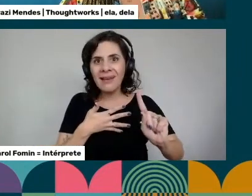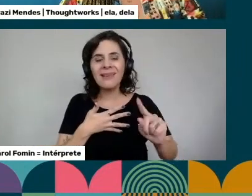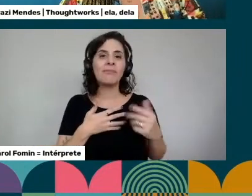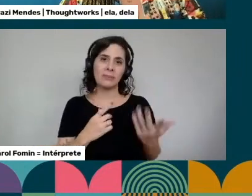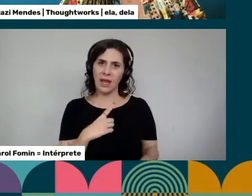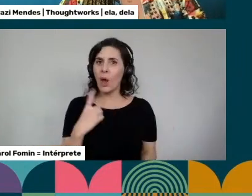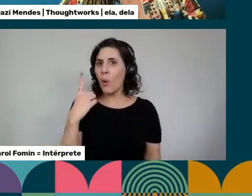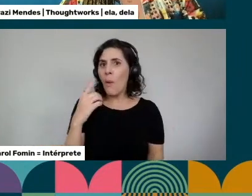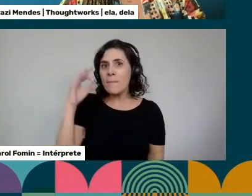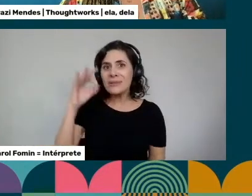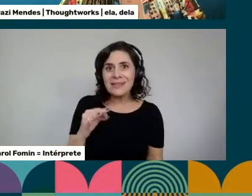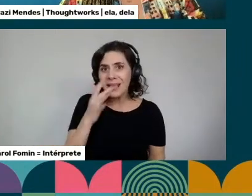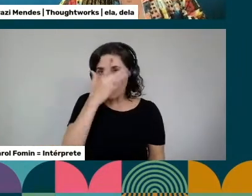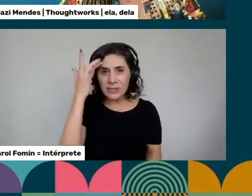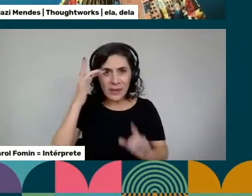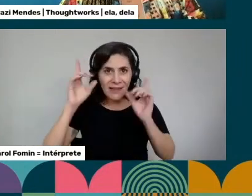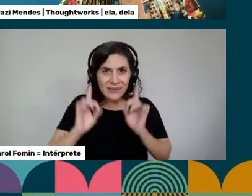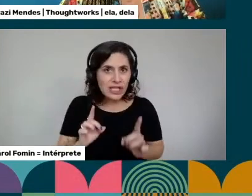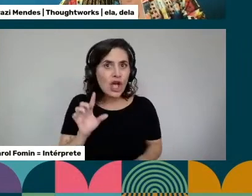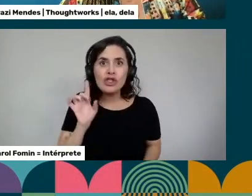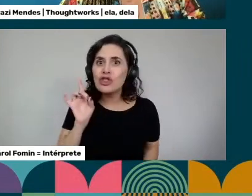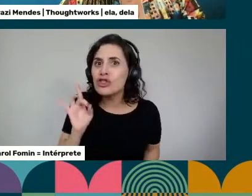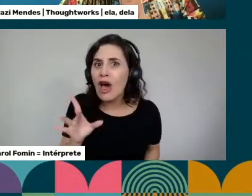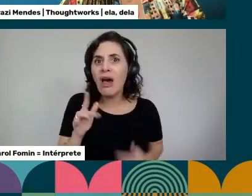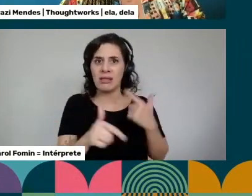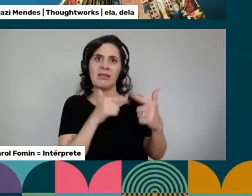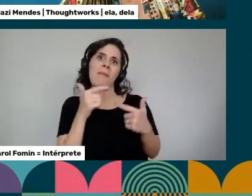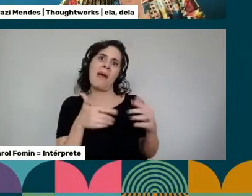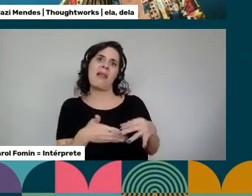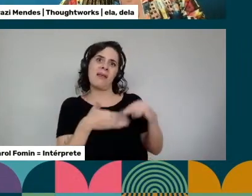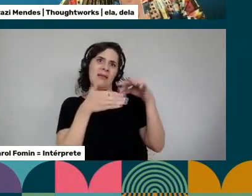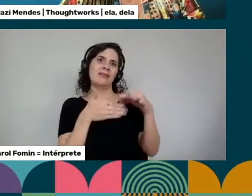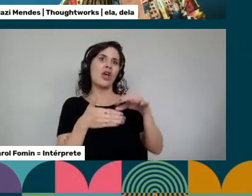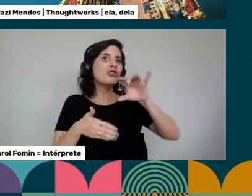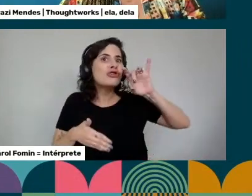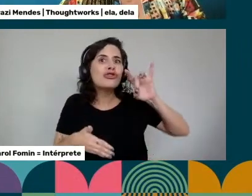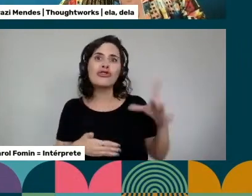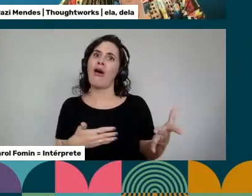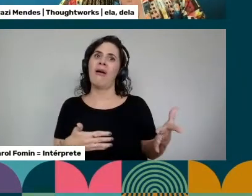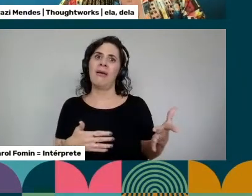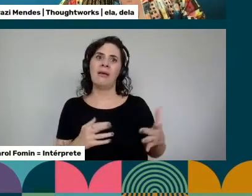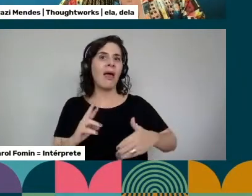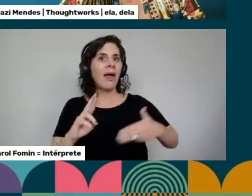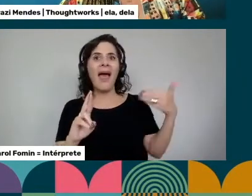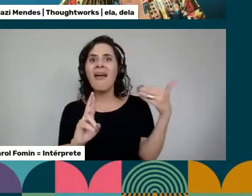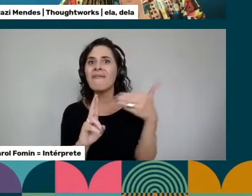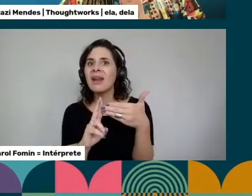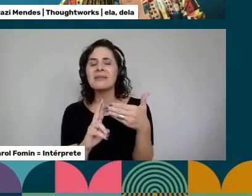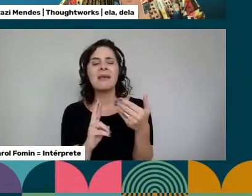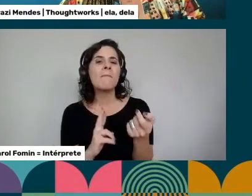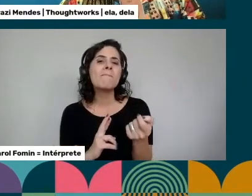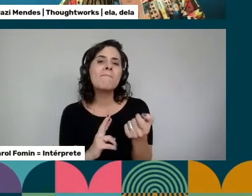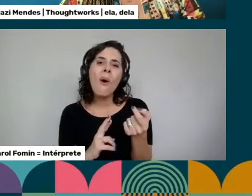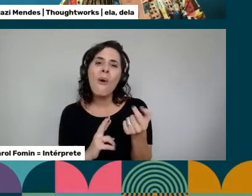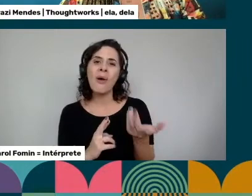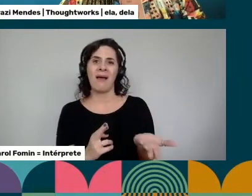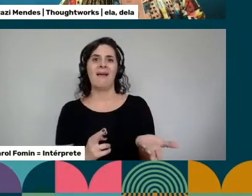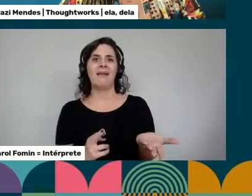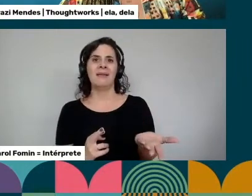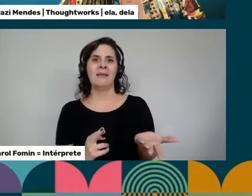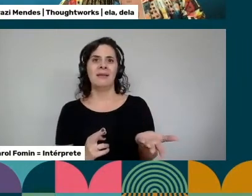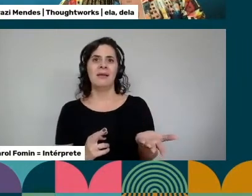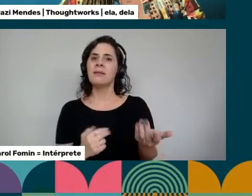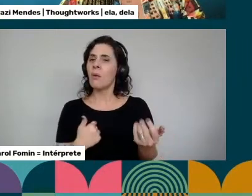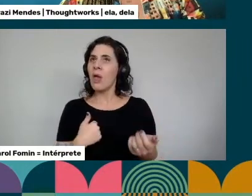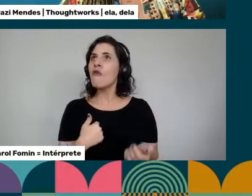trabalham em cargos de liderança, né? É muito pouca representatividade para que eu almeje estar lá, para que eu